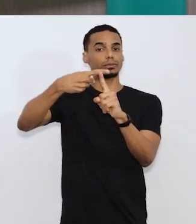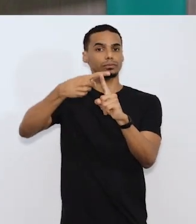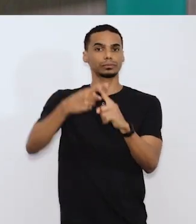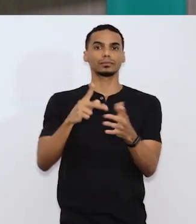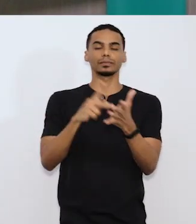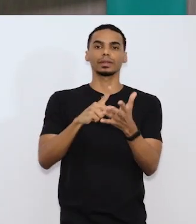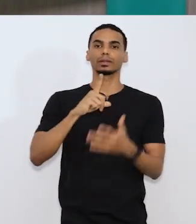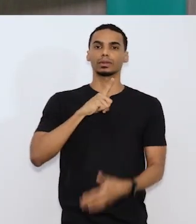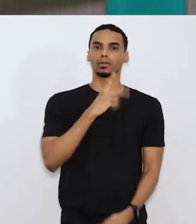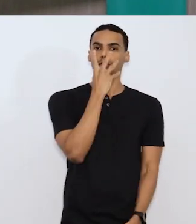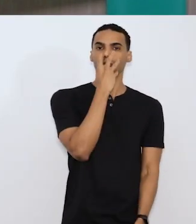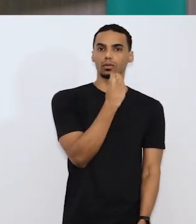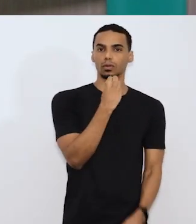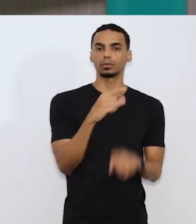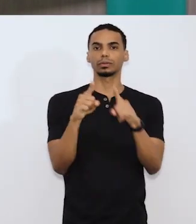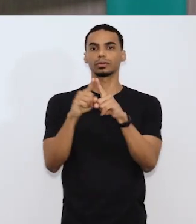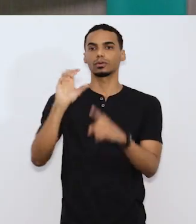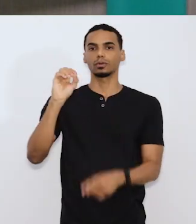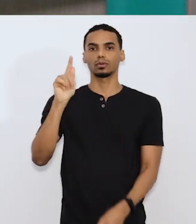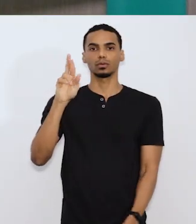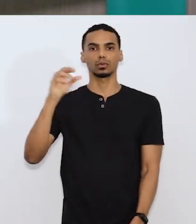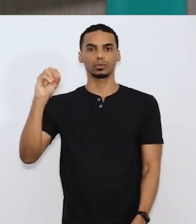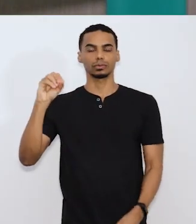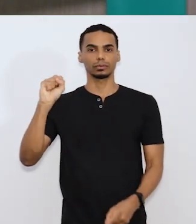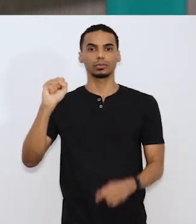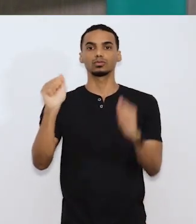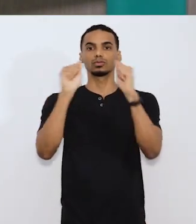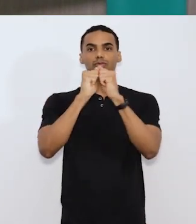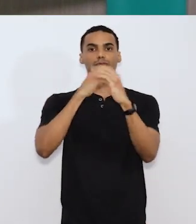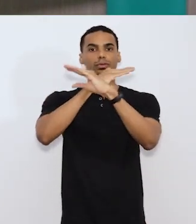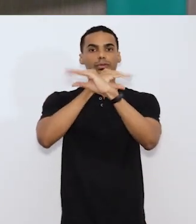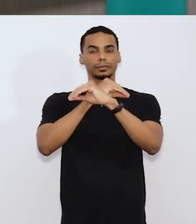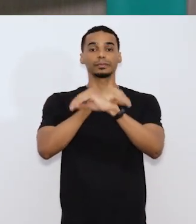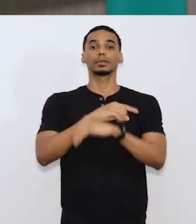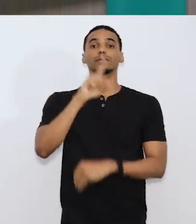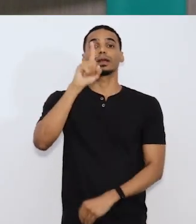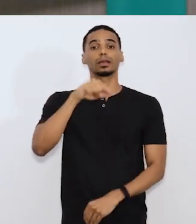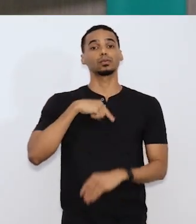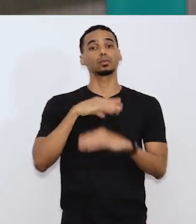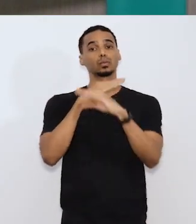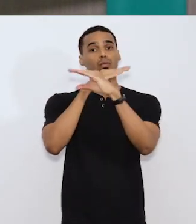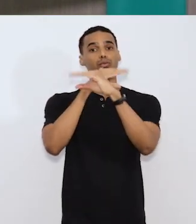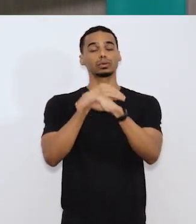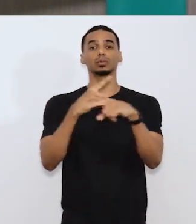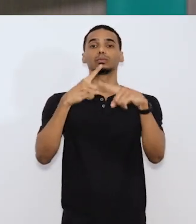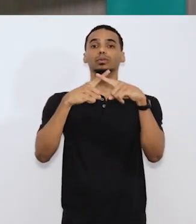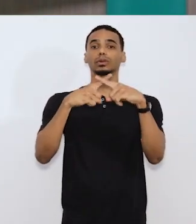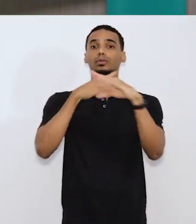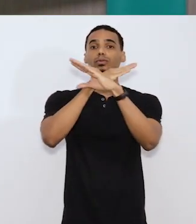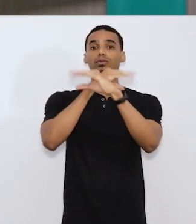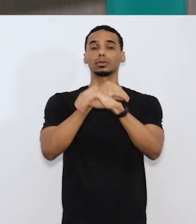figuras. Eu tenho lobos e eu tenho ogros juntos. Então, esse I é uma conjunção. Por que uma